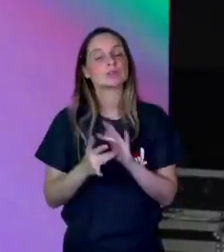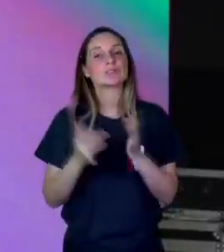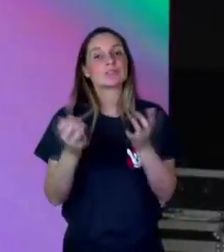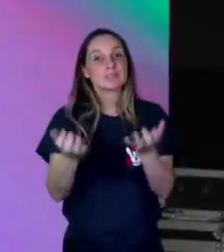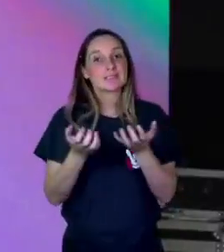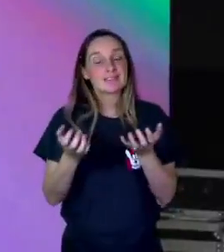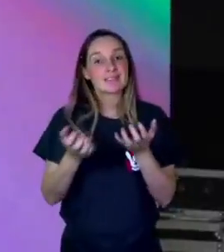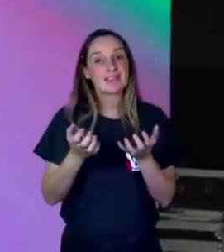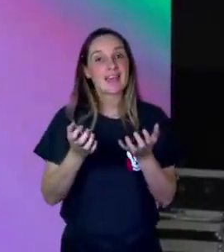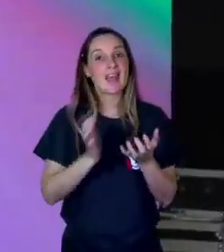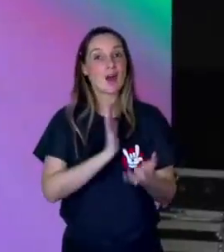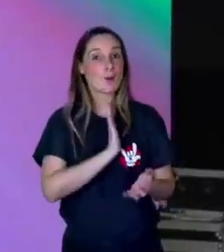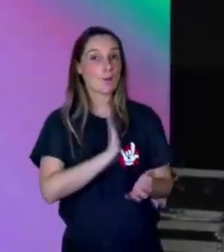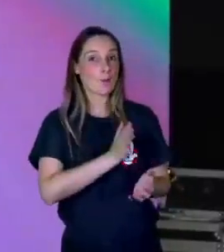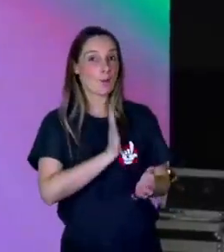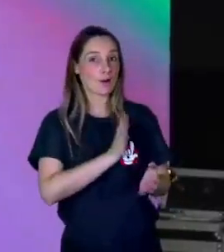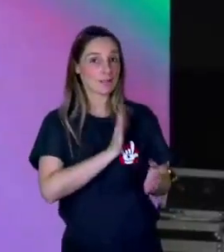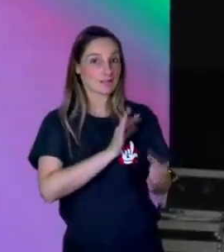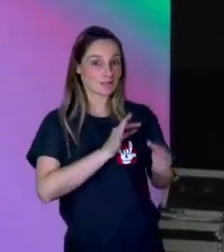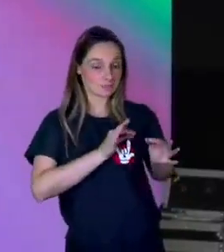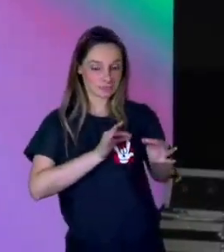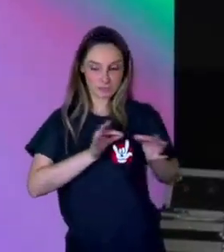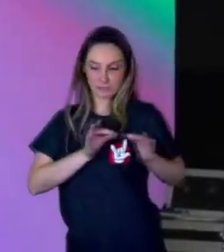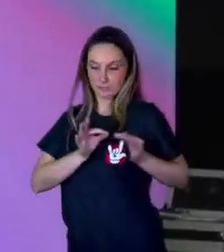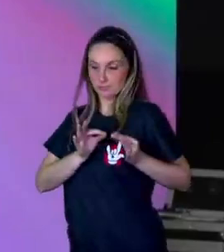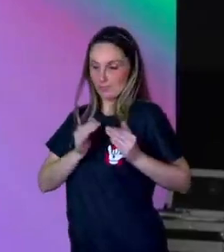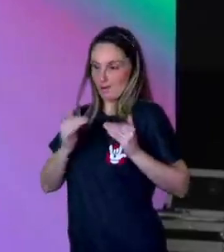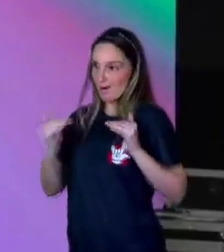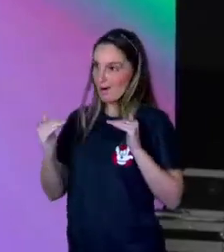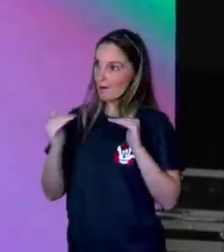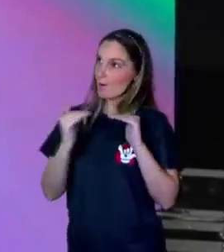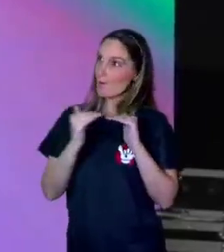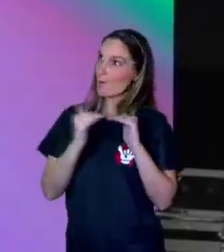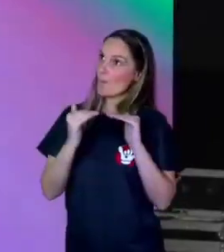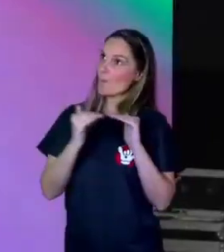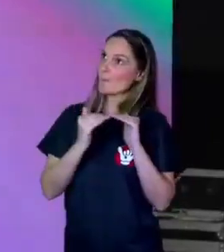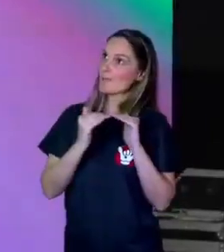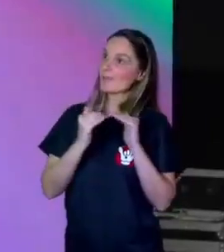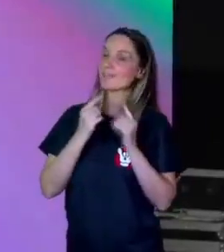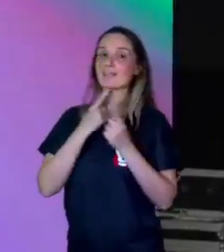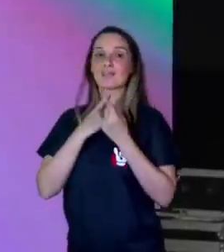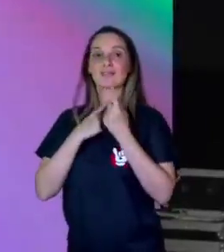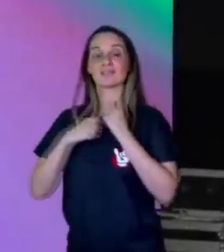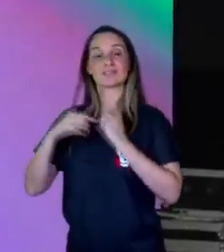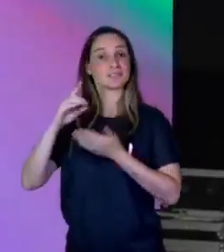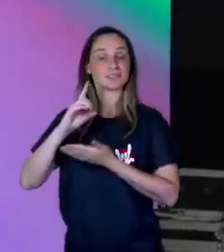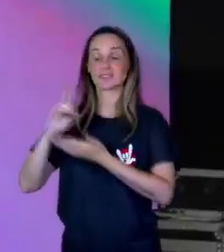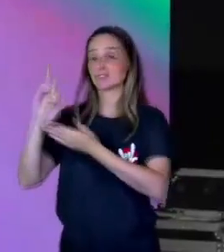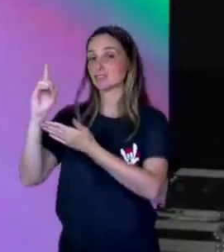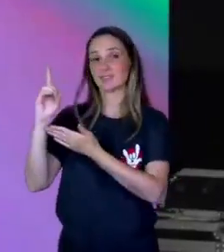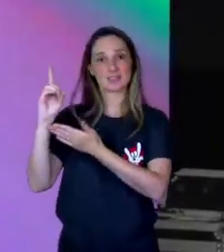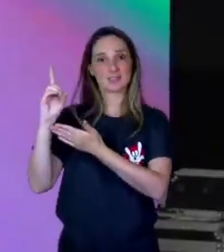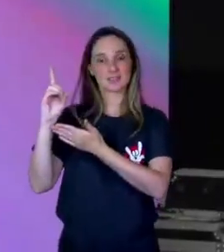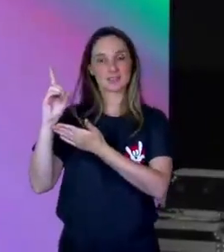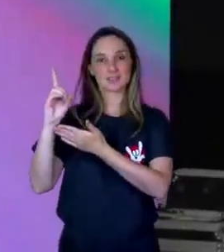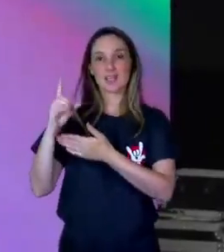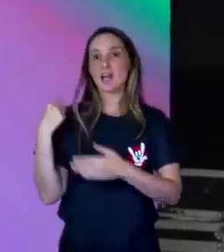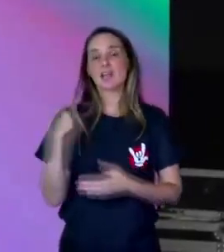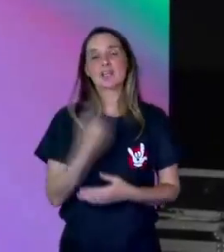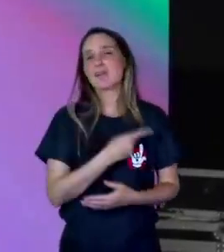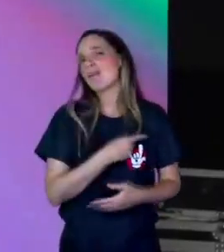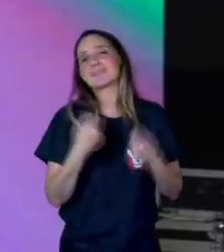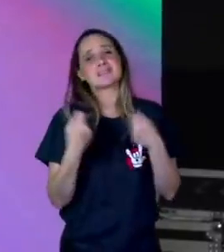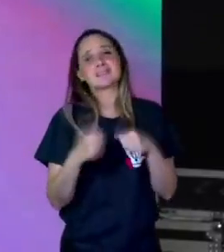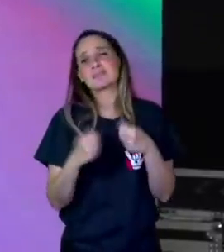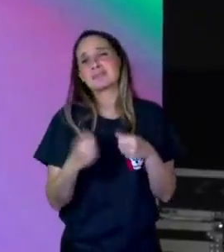reposicionando o coração da sua igreja e falando: não compete a vocês saber tempos e estações que o Pai escolheu pela